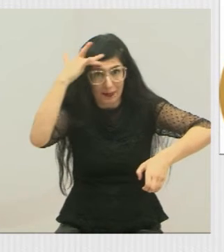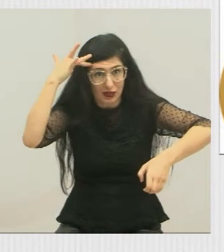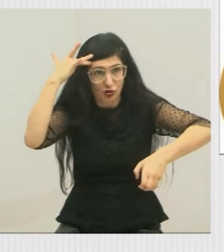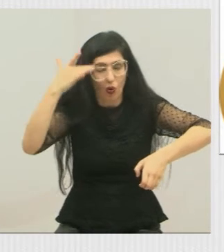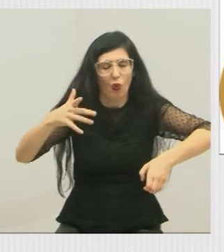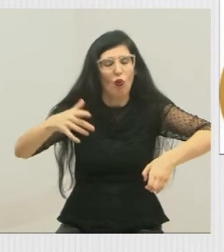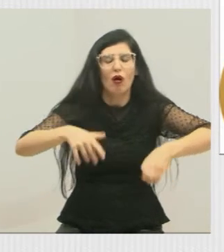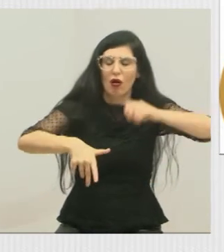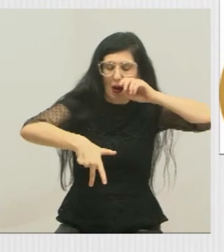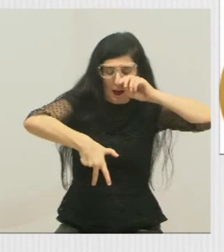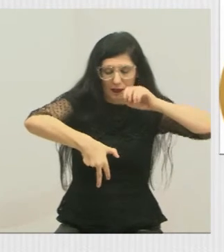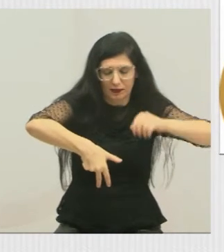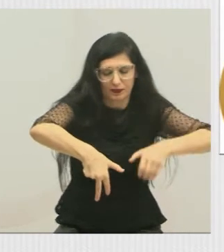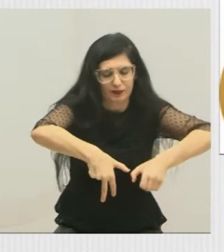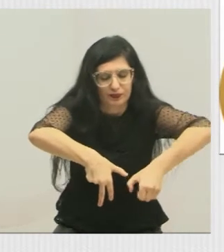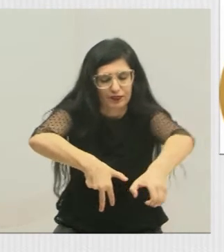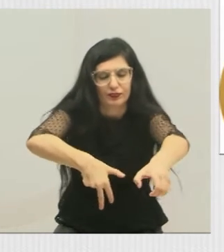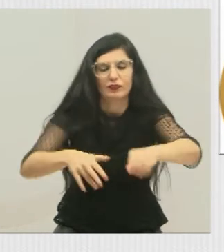Miosotis